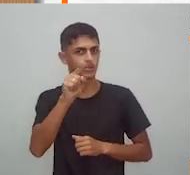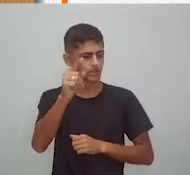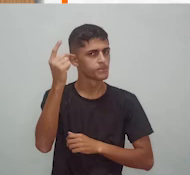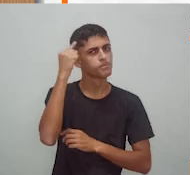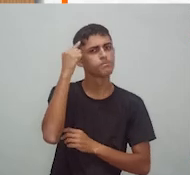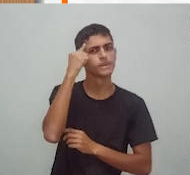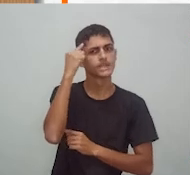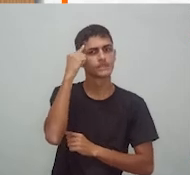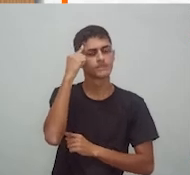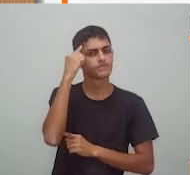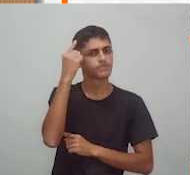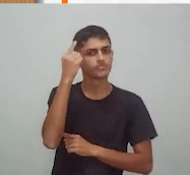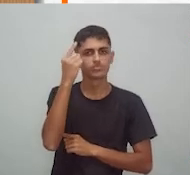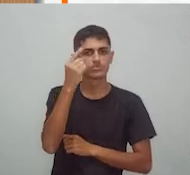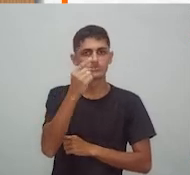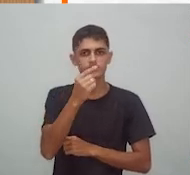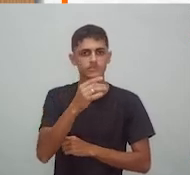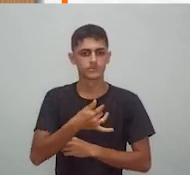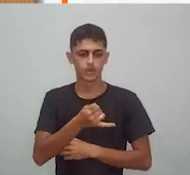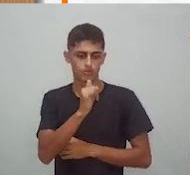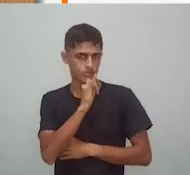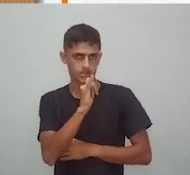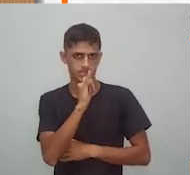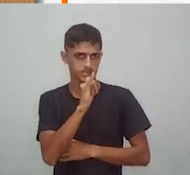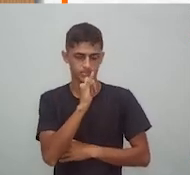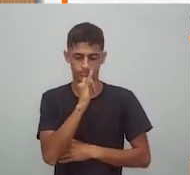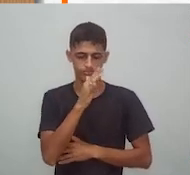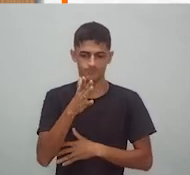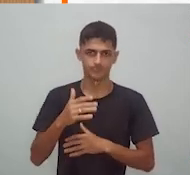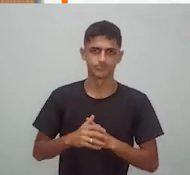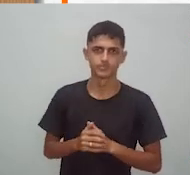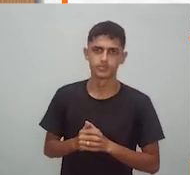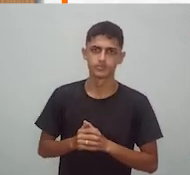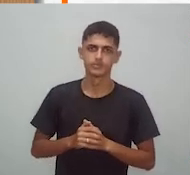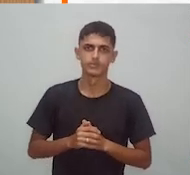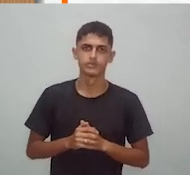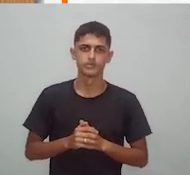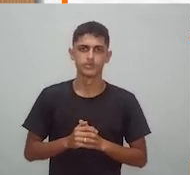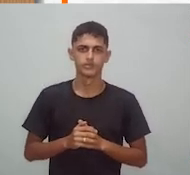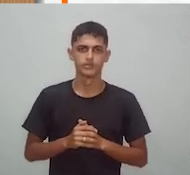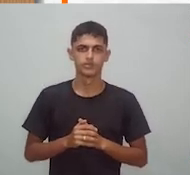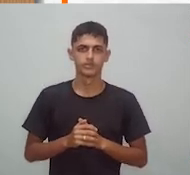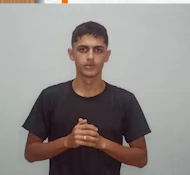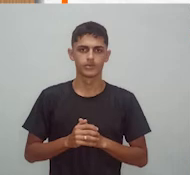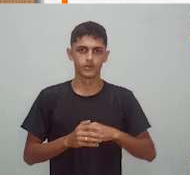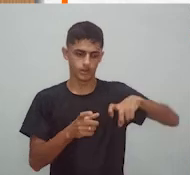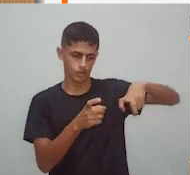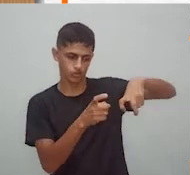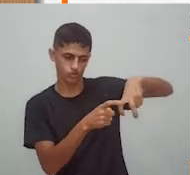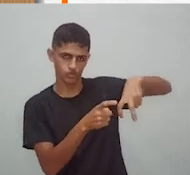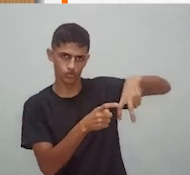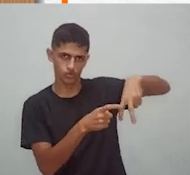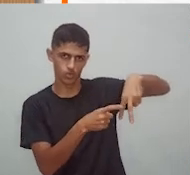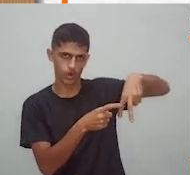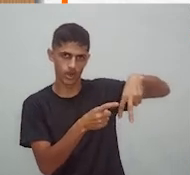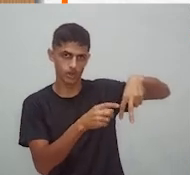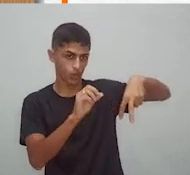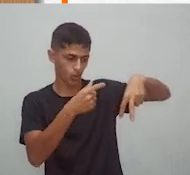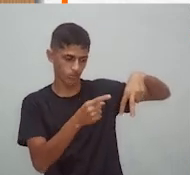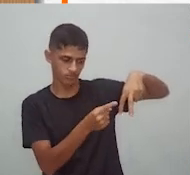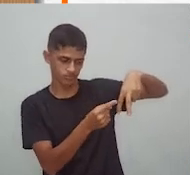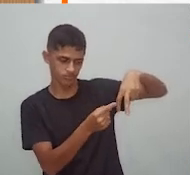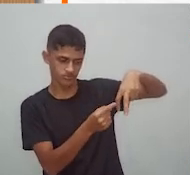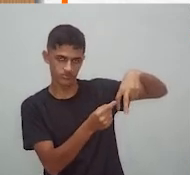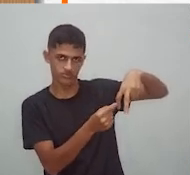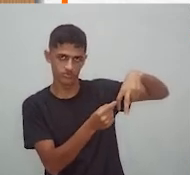seguinte. Quando a gente bate, sem ser com muita força, se a gente bate na parte de baixo do nosso joelho, em cima da canela e embaixo do nosso